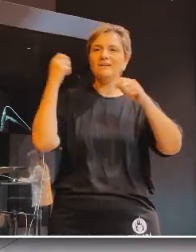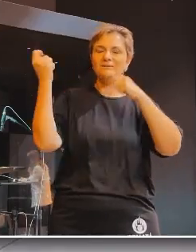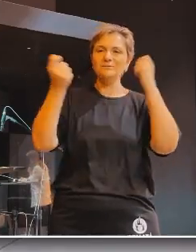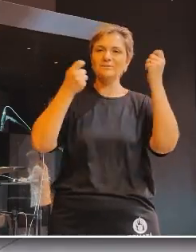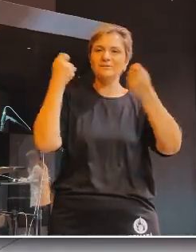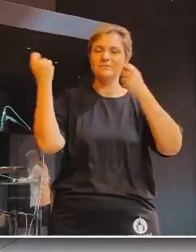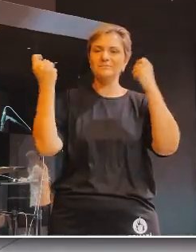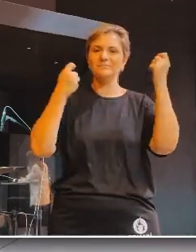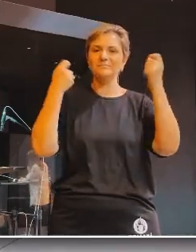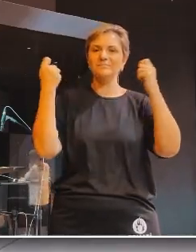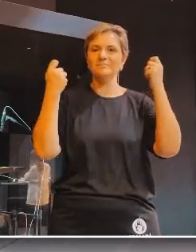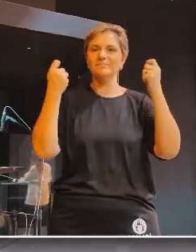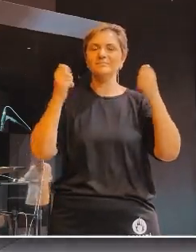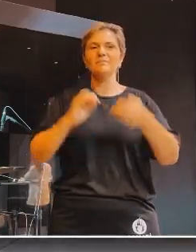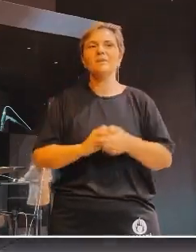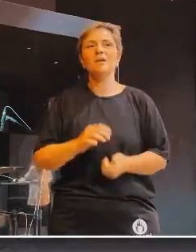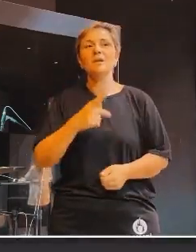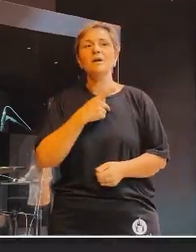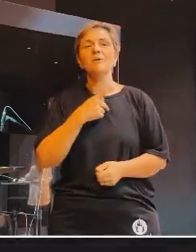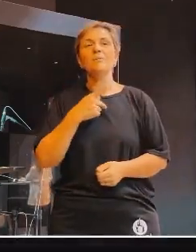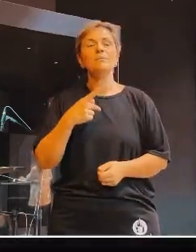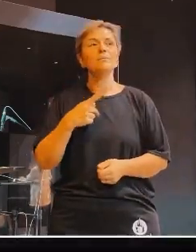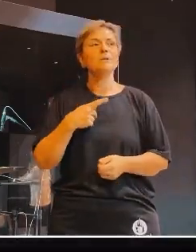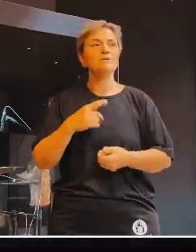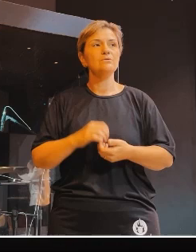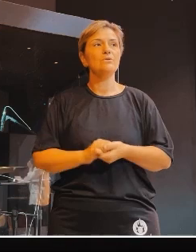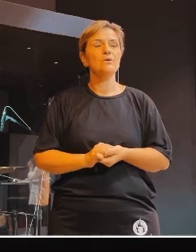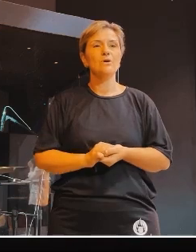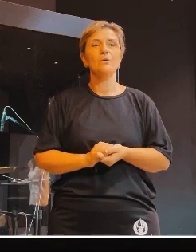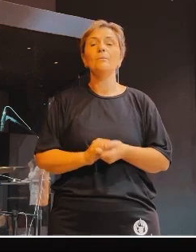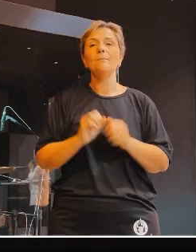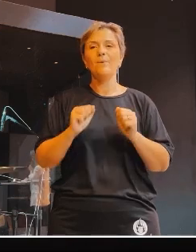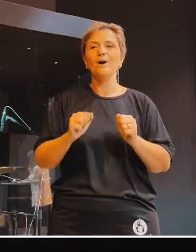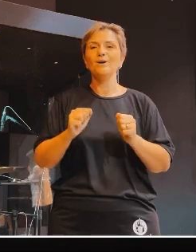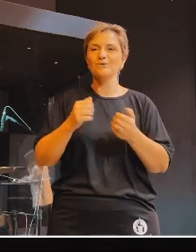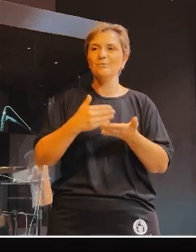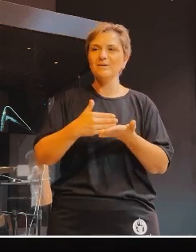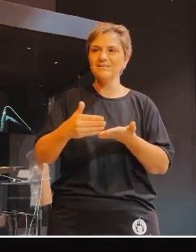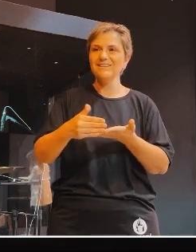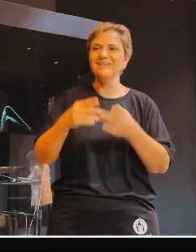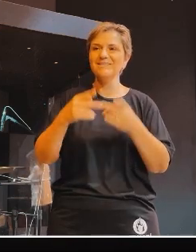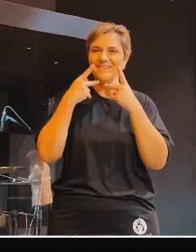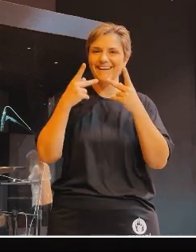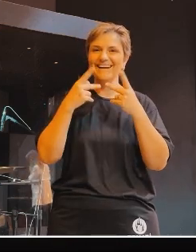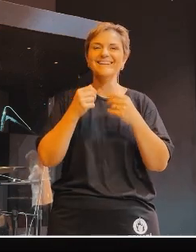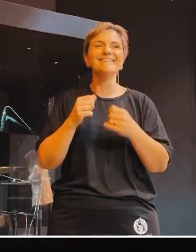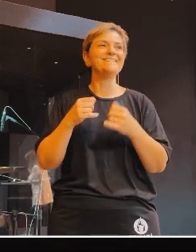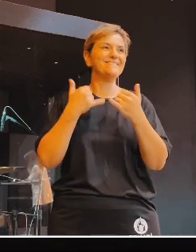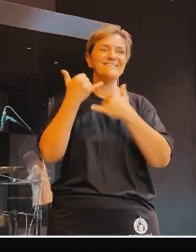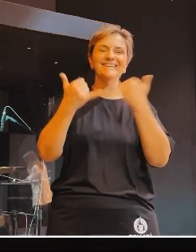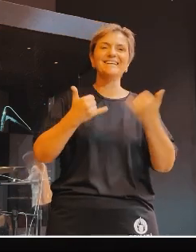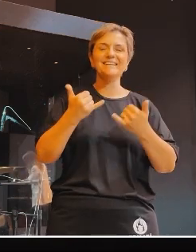Aleluia! Posso começar a pregar? Não, estou brincando, já estou na metade.